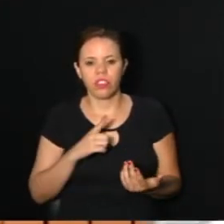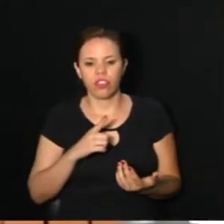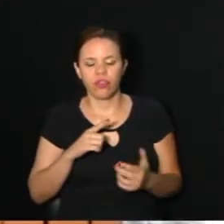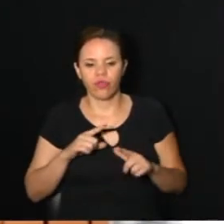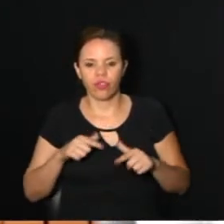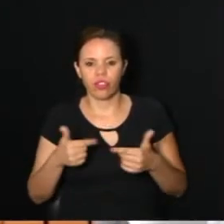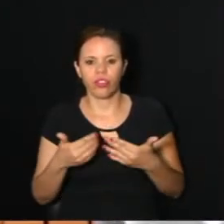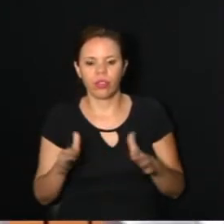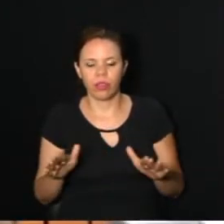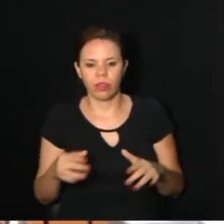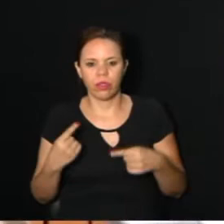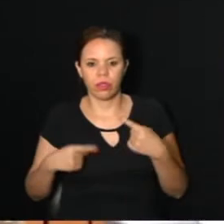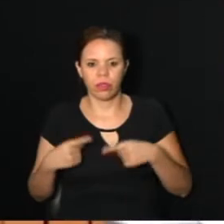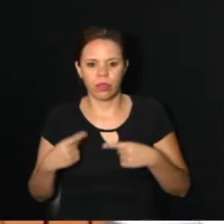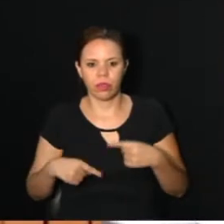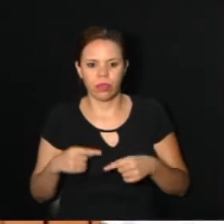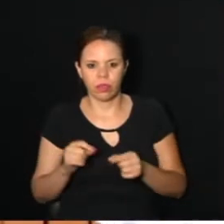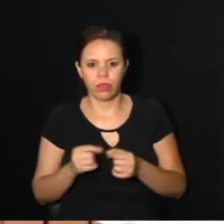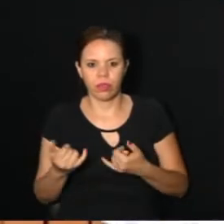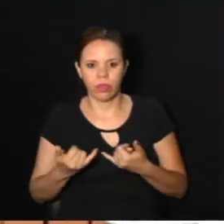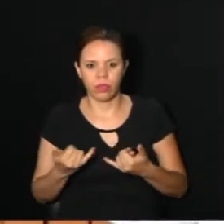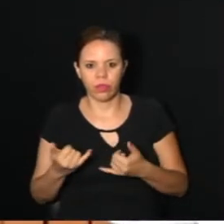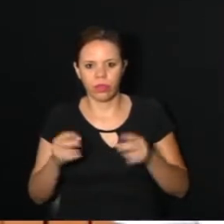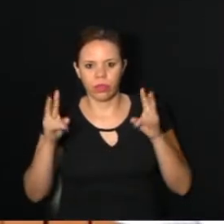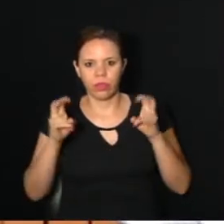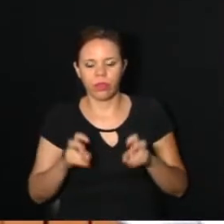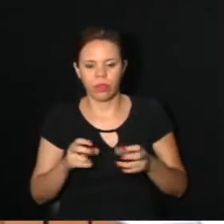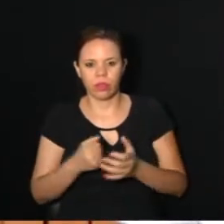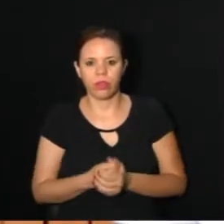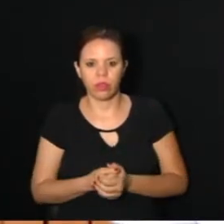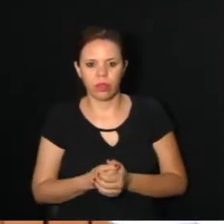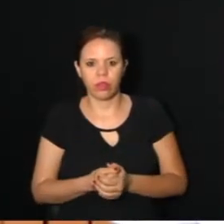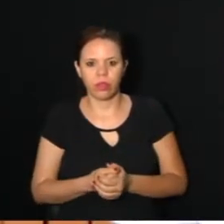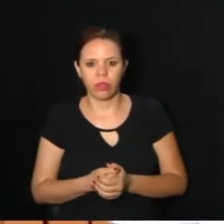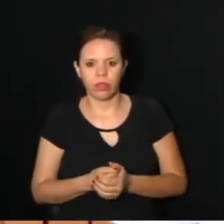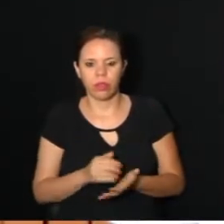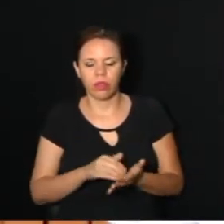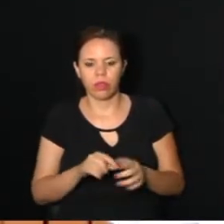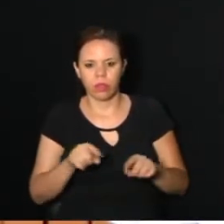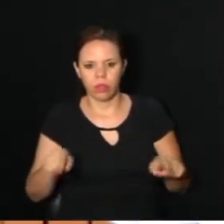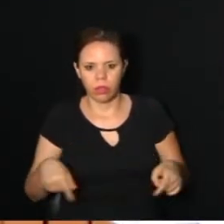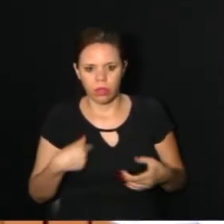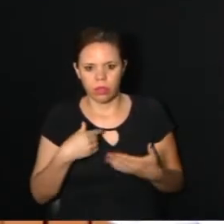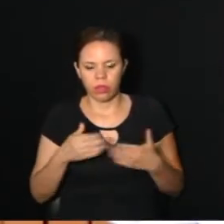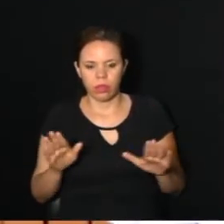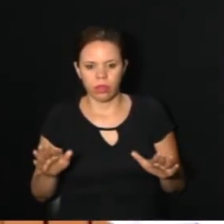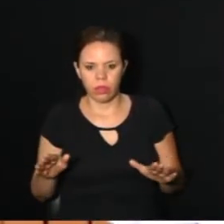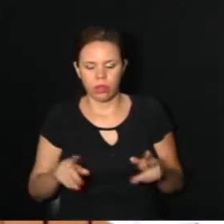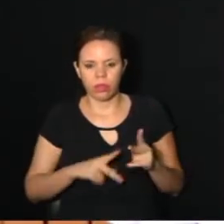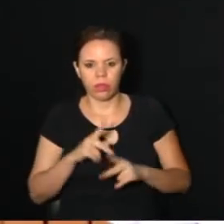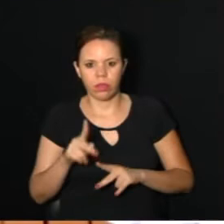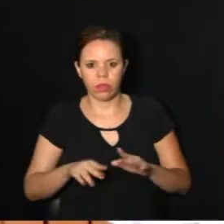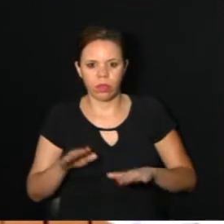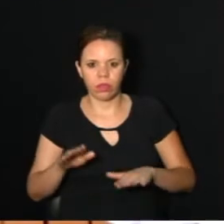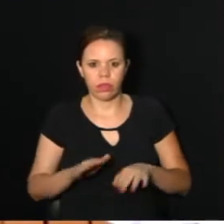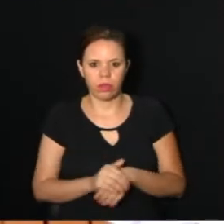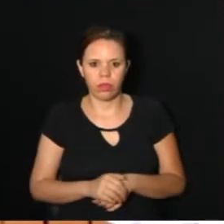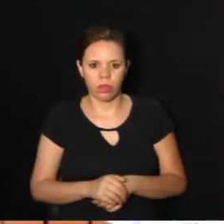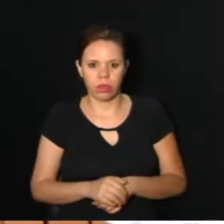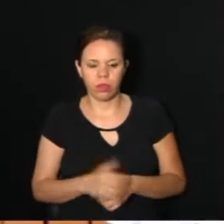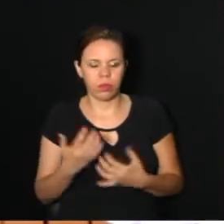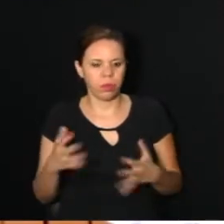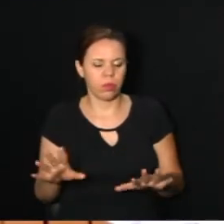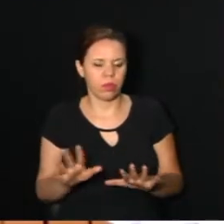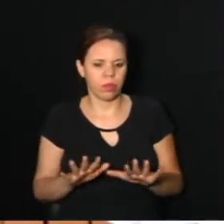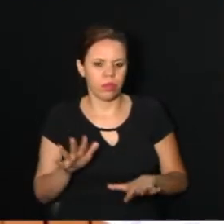de abrir esse debate, da gente fomentar esse assunto, de colocar o meu gabinete à disposição. Alguma pessoa, às vezes, por não querer,